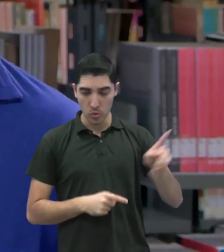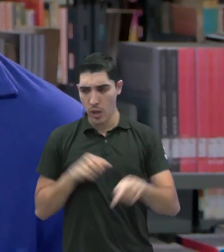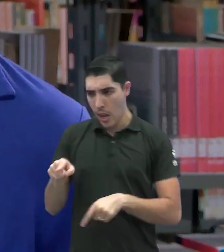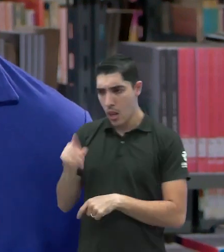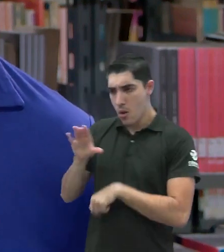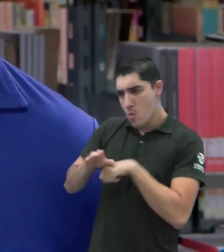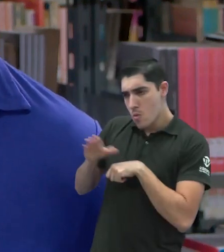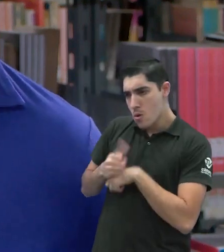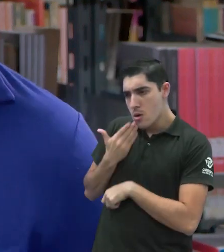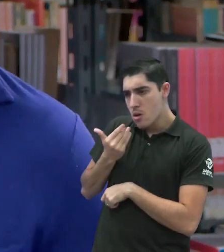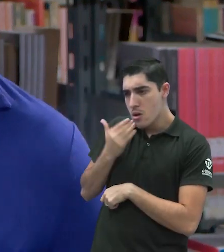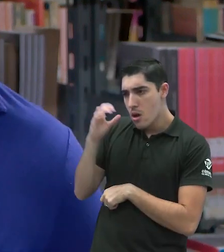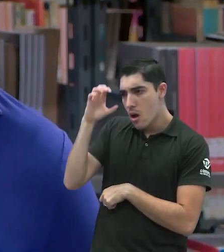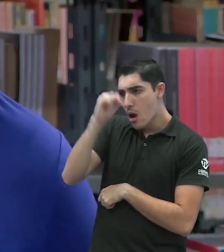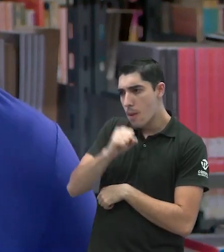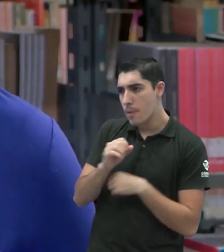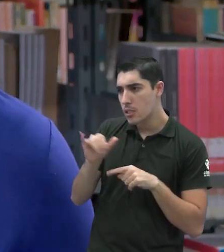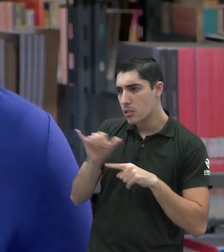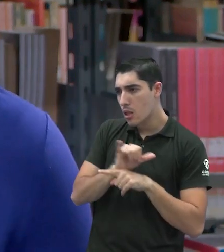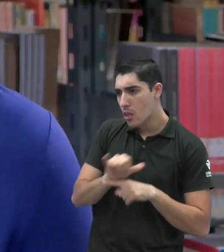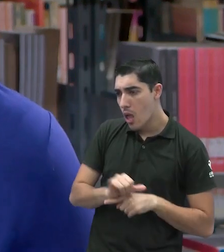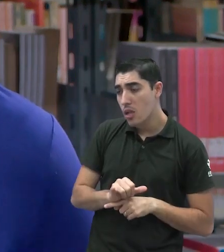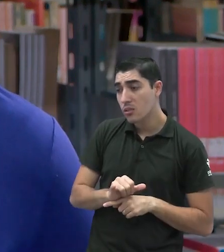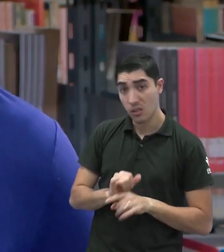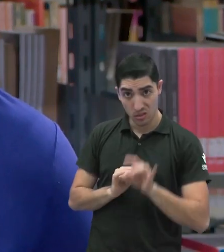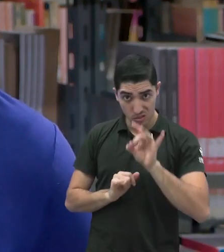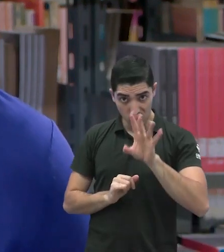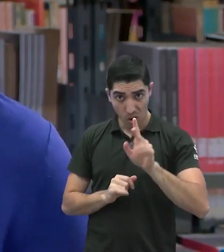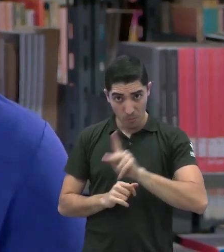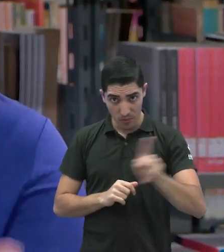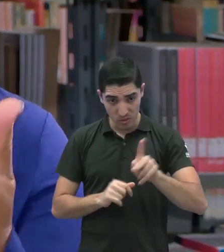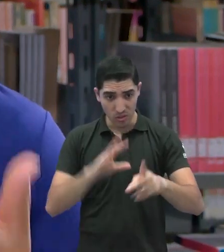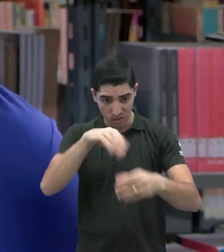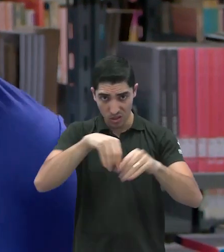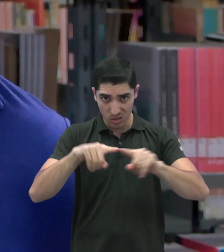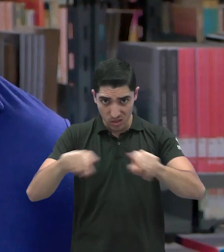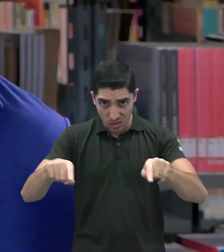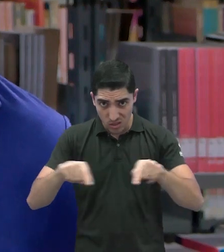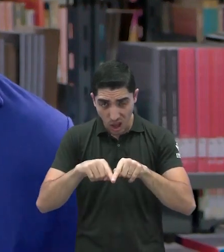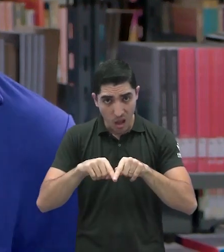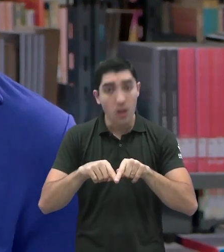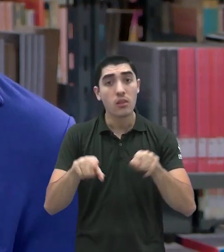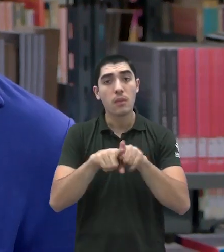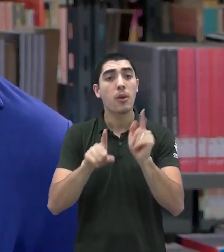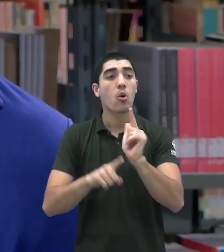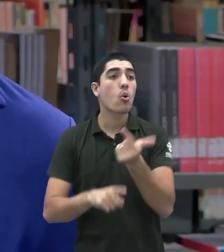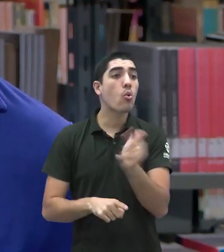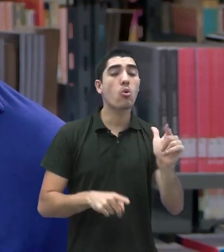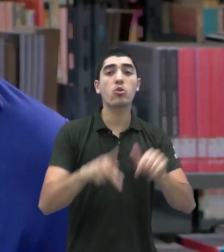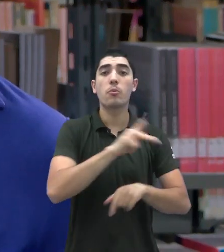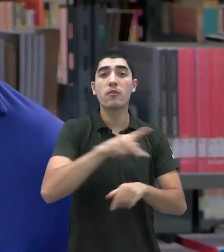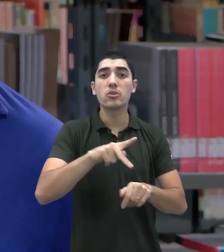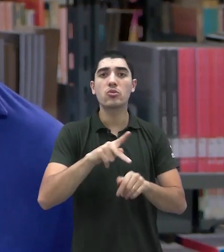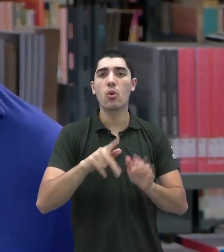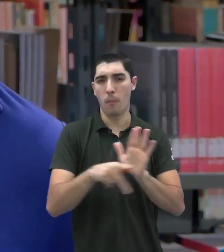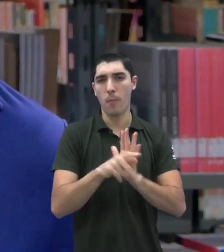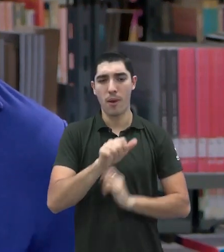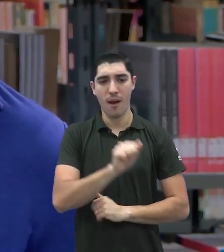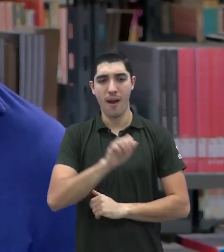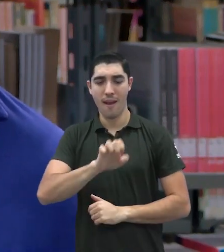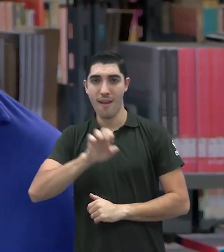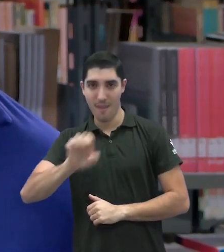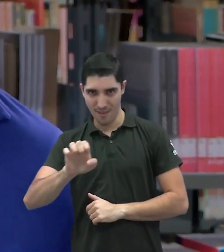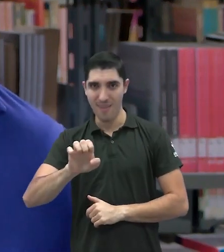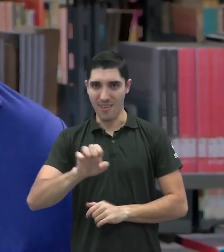ter estratégias. E às vezes, não só o professor da sala regular, mas esse professor do atendimento educacional especializado, que é